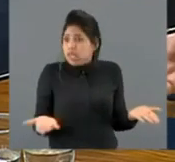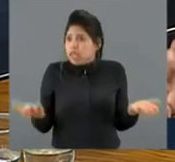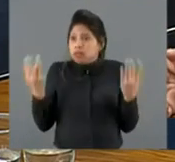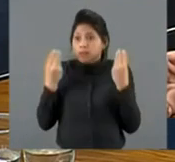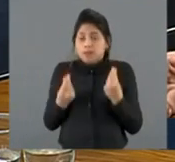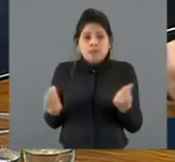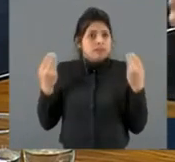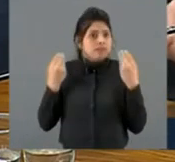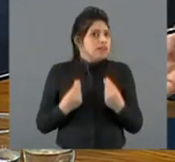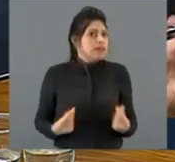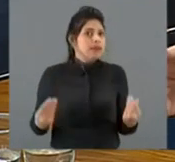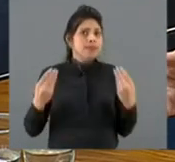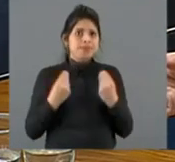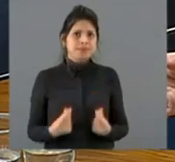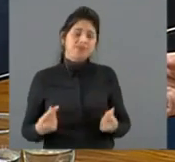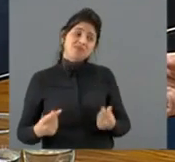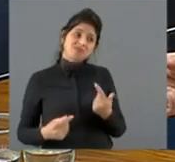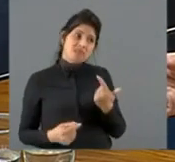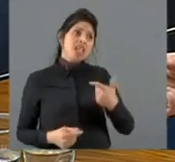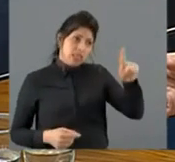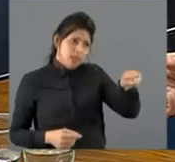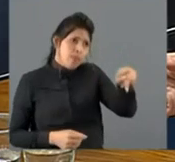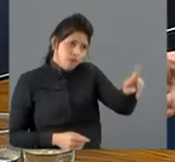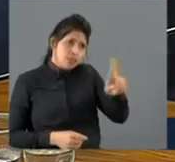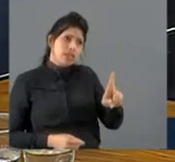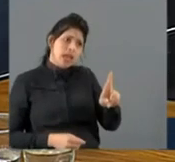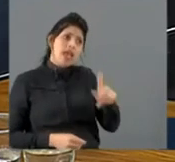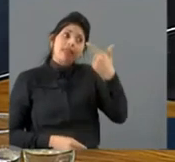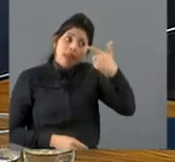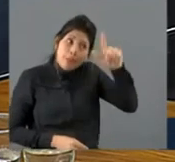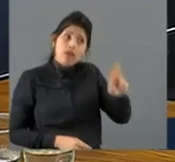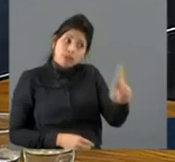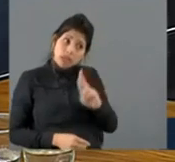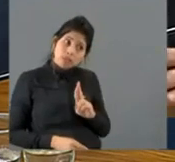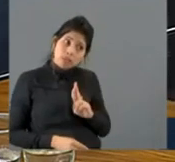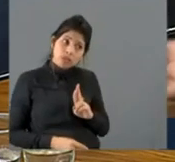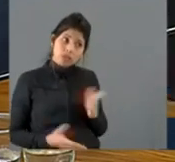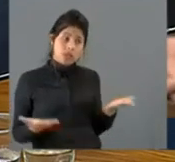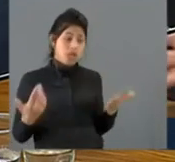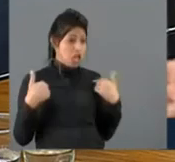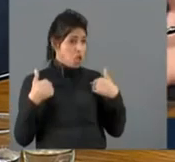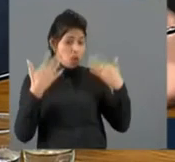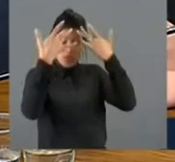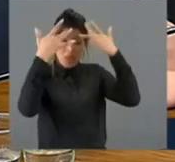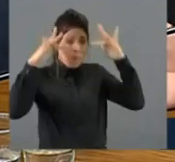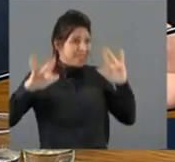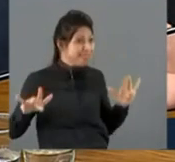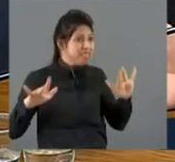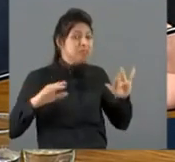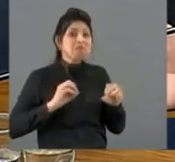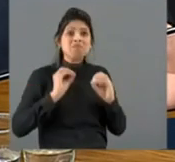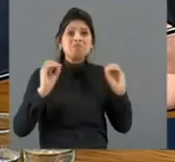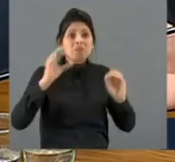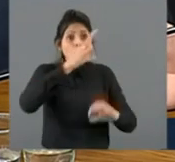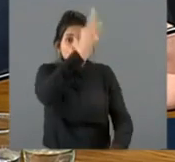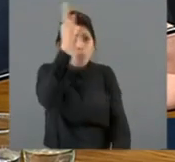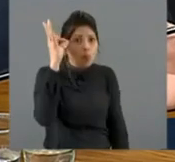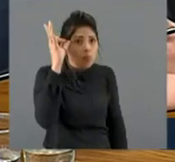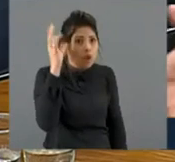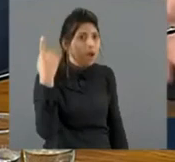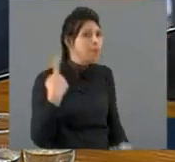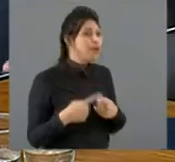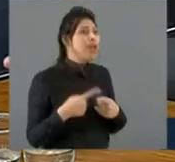Eu aguardo, depois o senhor pode responder. Espero que tenha resposta, porque, sinceramente, eu não consigo entender o que é preciso,